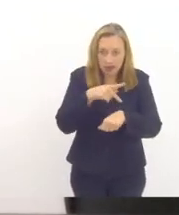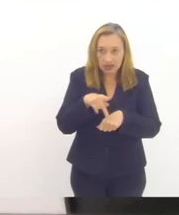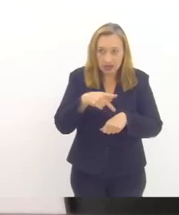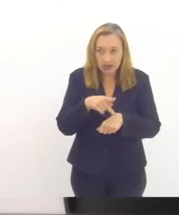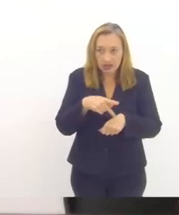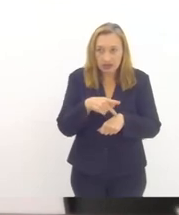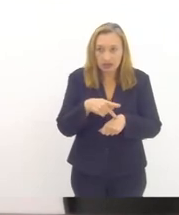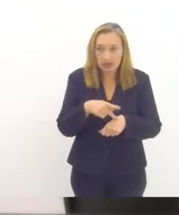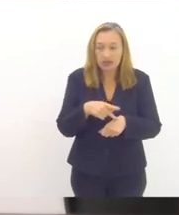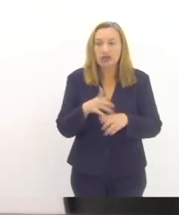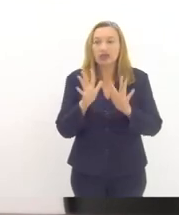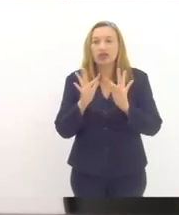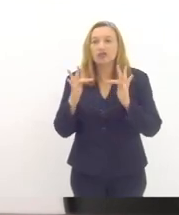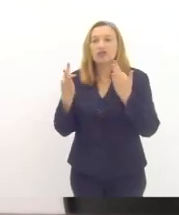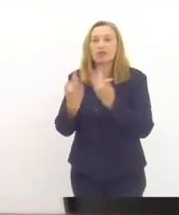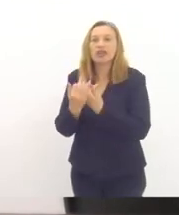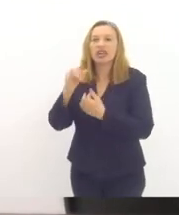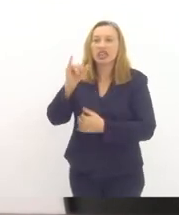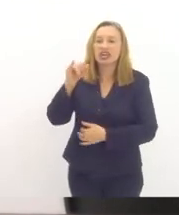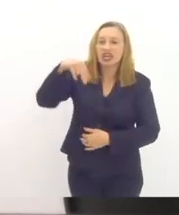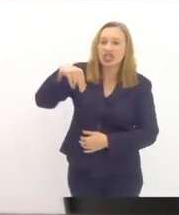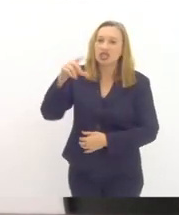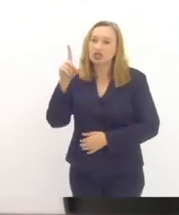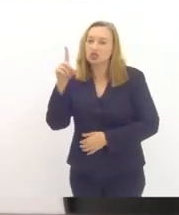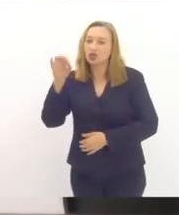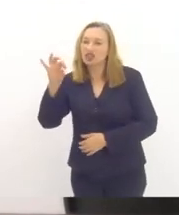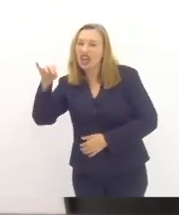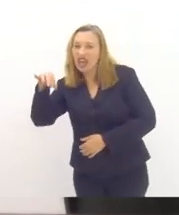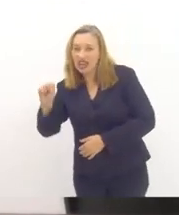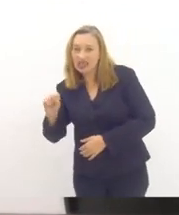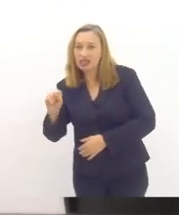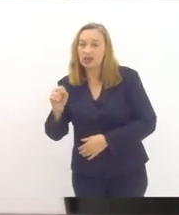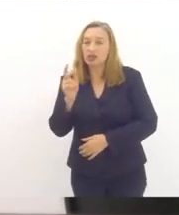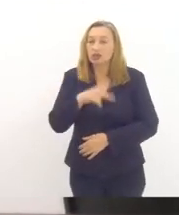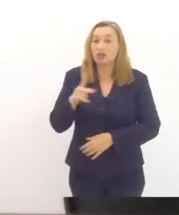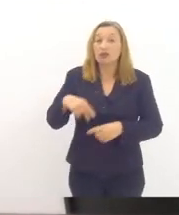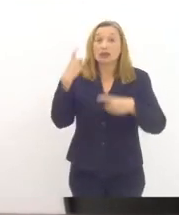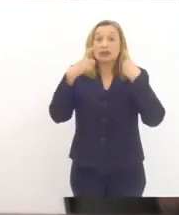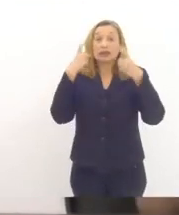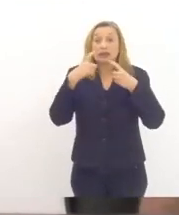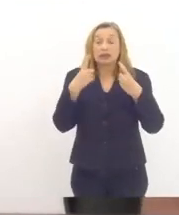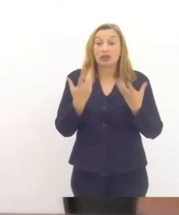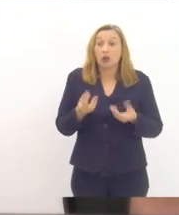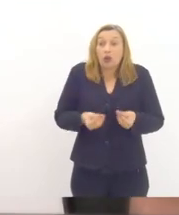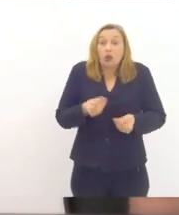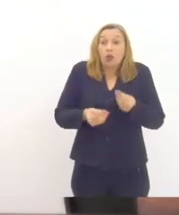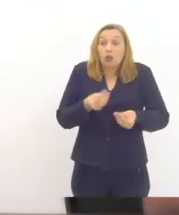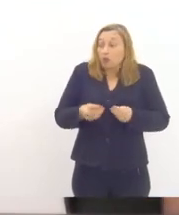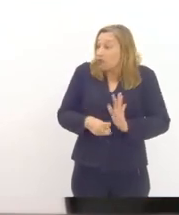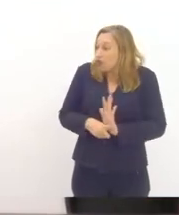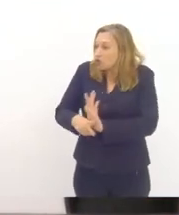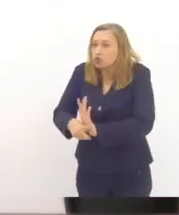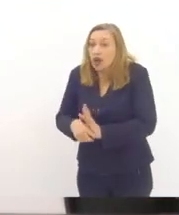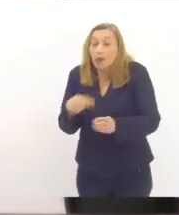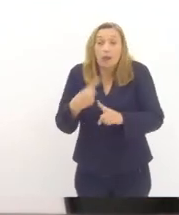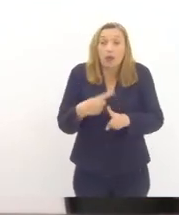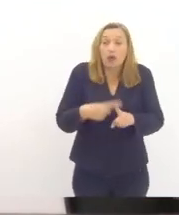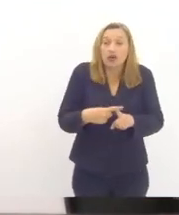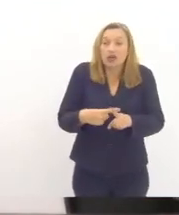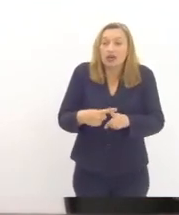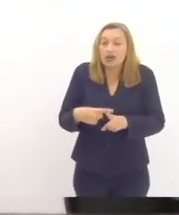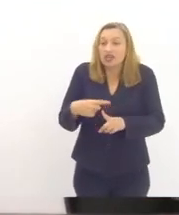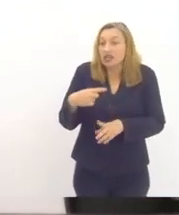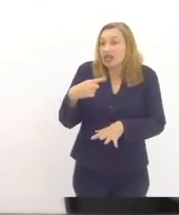recebemos agora uma família da Indonésia, né, e os professores tendem a ficar um pouco preocupados em como vão atendê-los, porque são idiomas